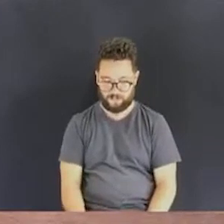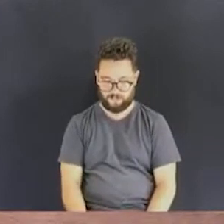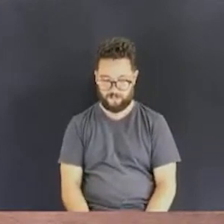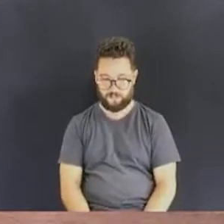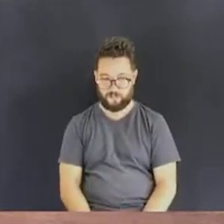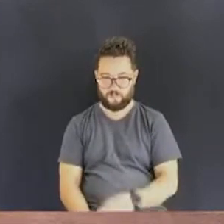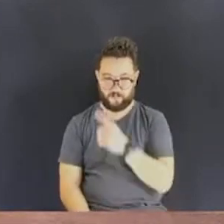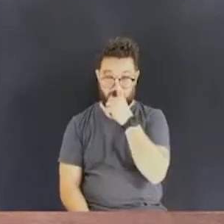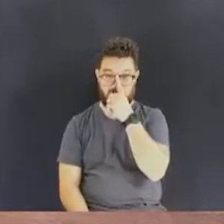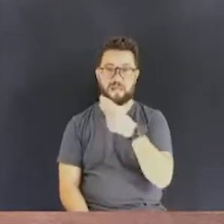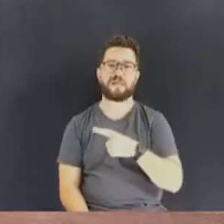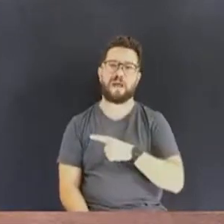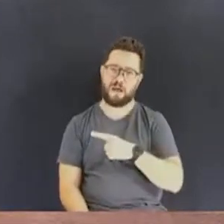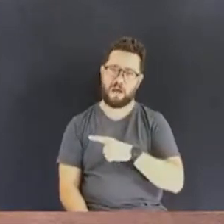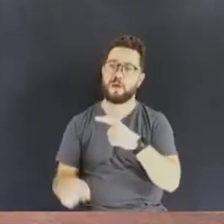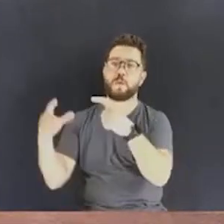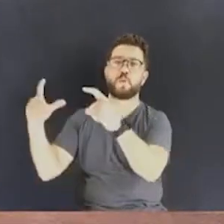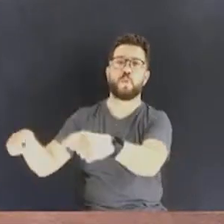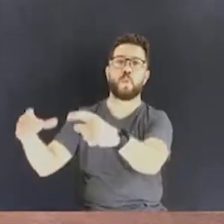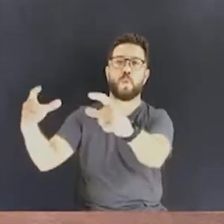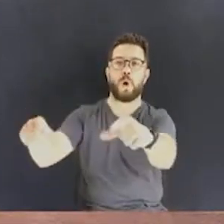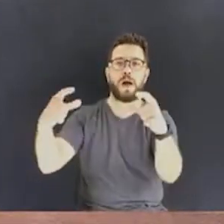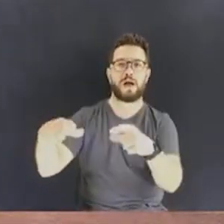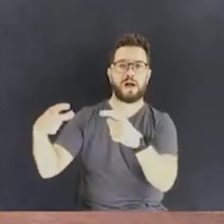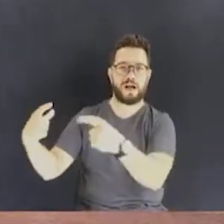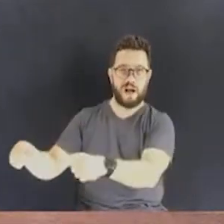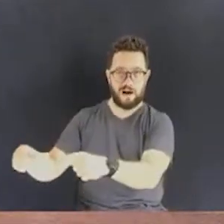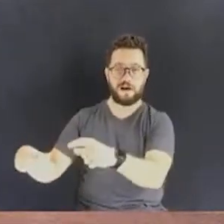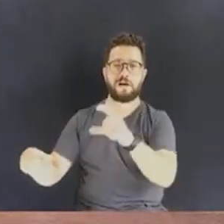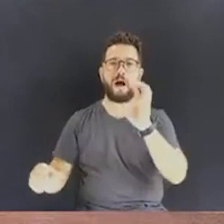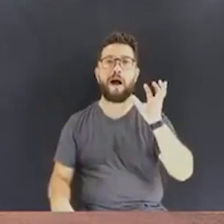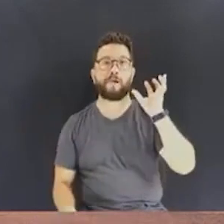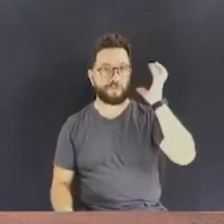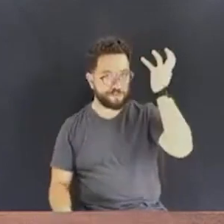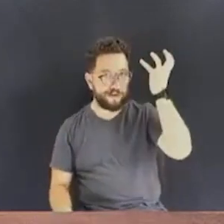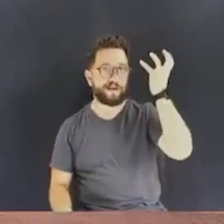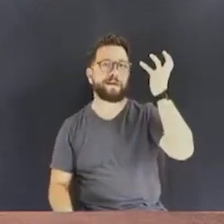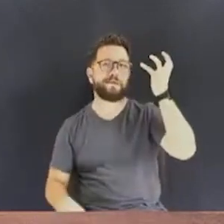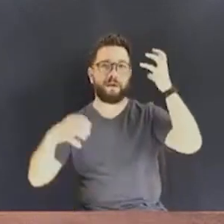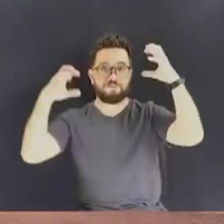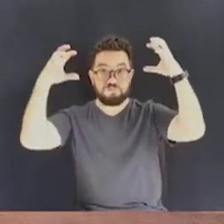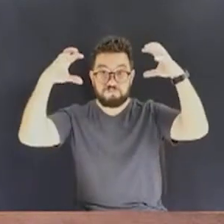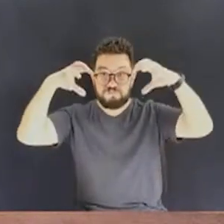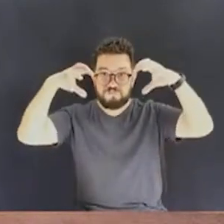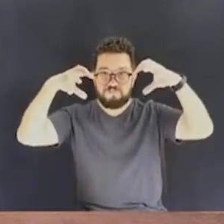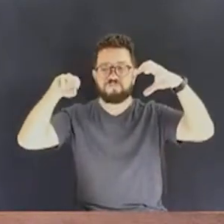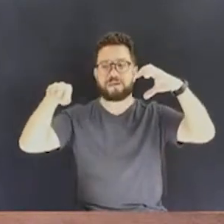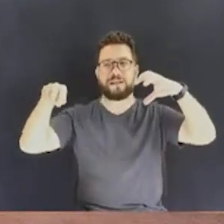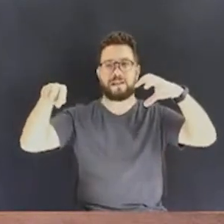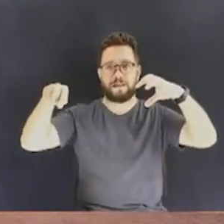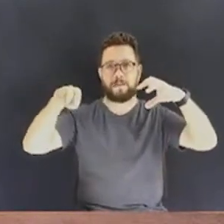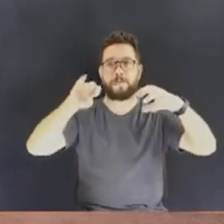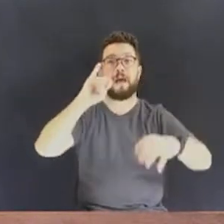Essas áreas que sofrem enchente, muitas delas já têm a isenção do IPTU, e algumas não são cobrado o